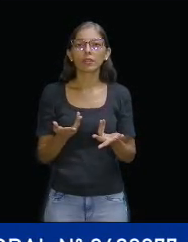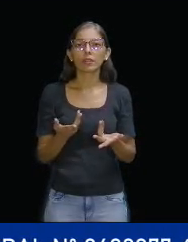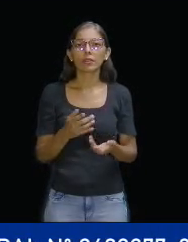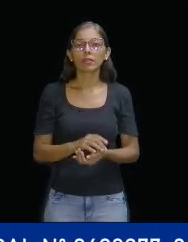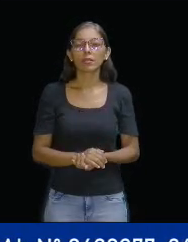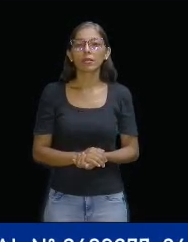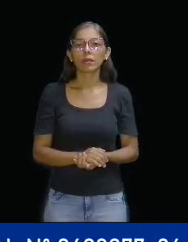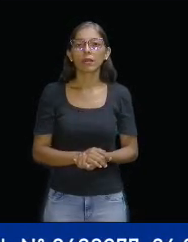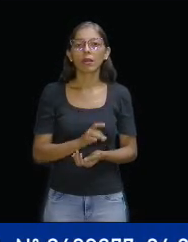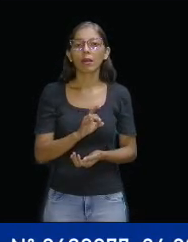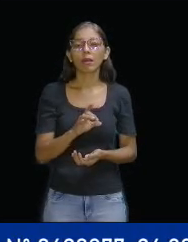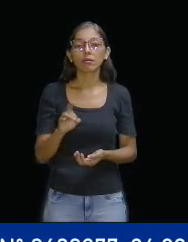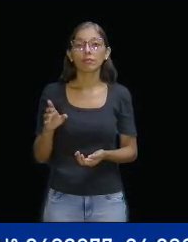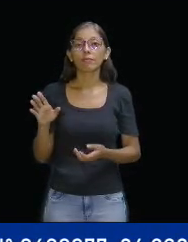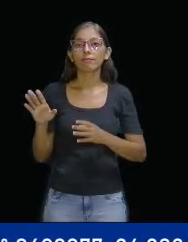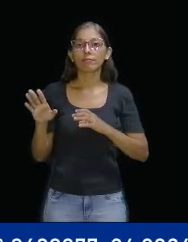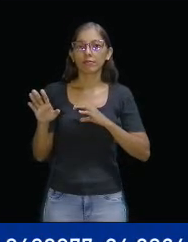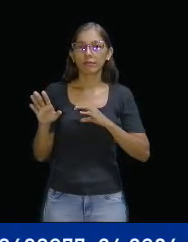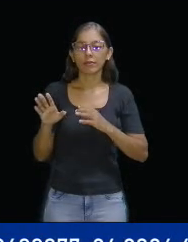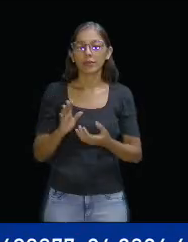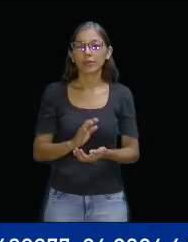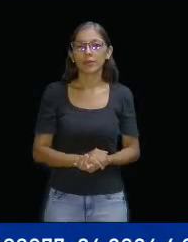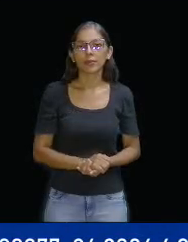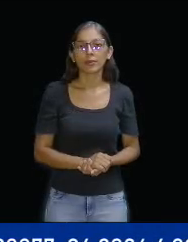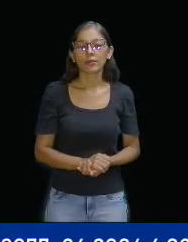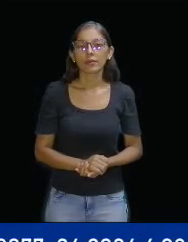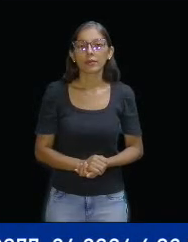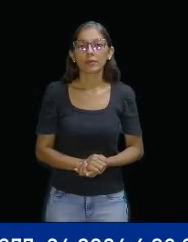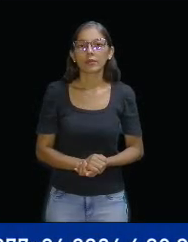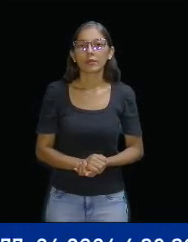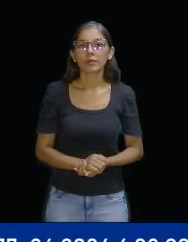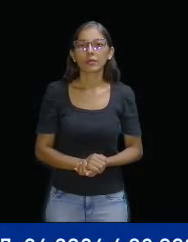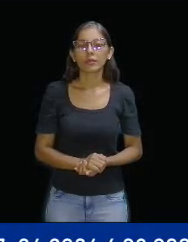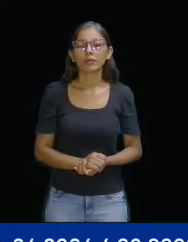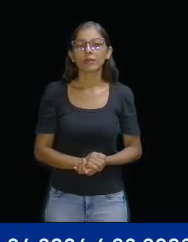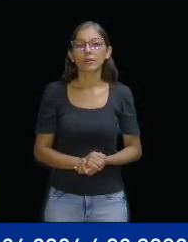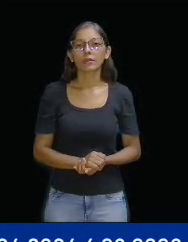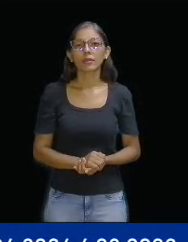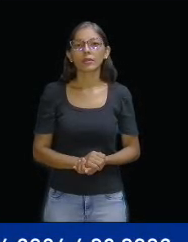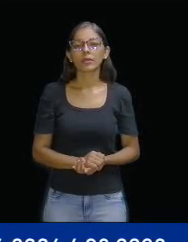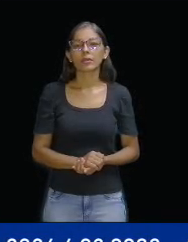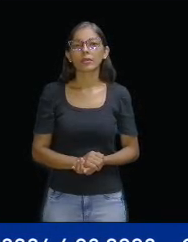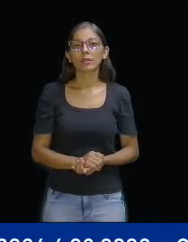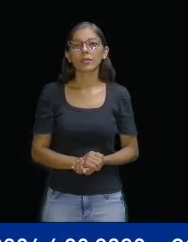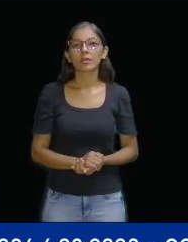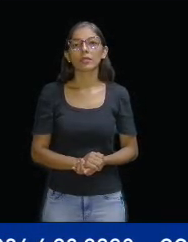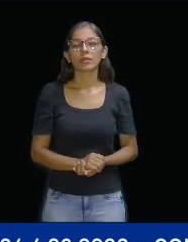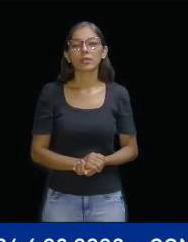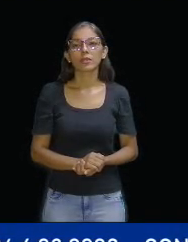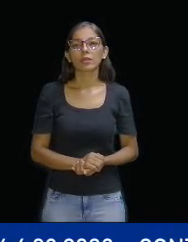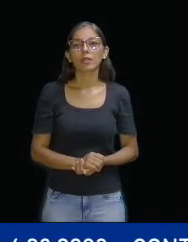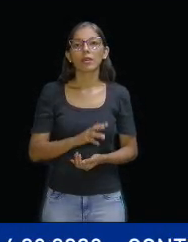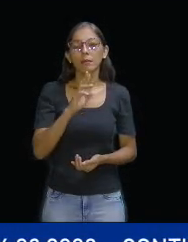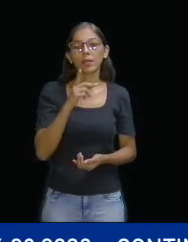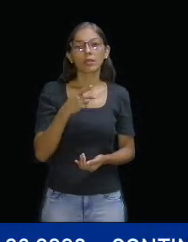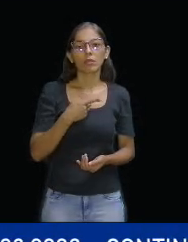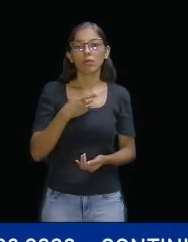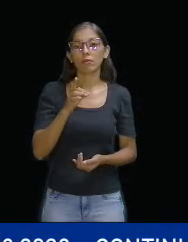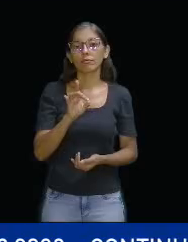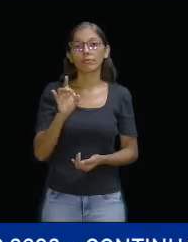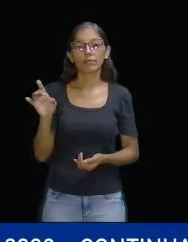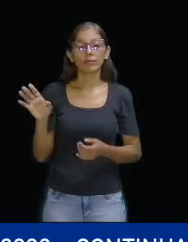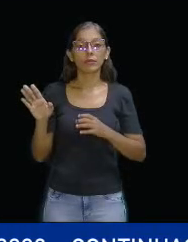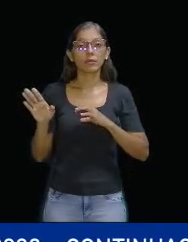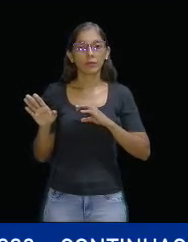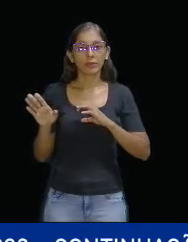o pleito, do ponto de vista de promoção pessoal do candidato. Além